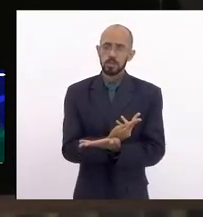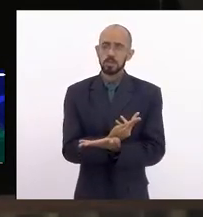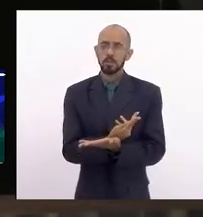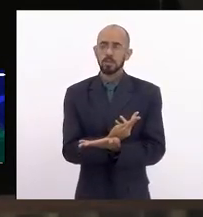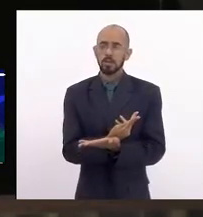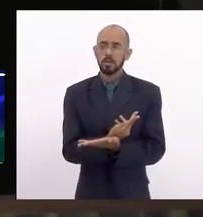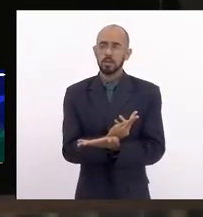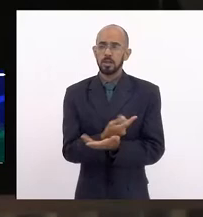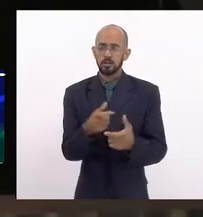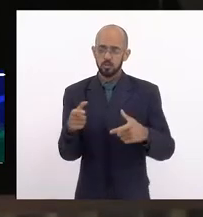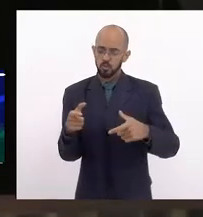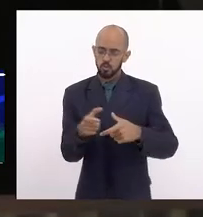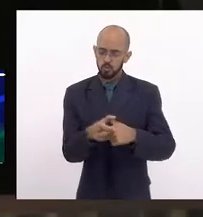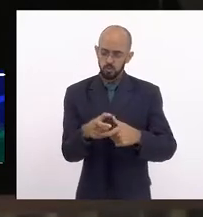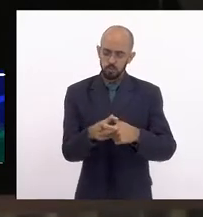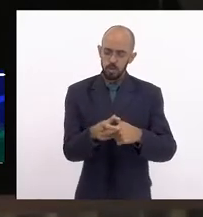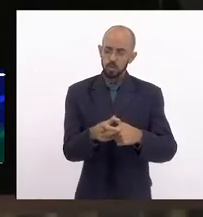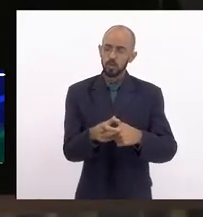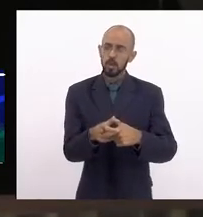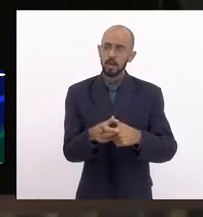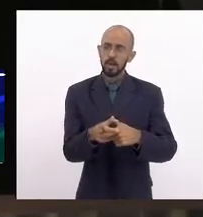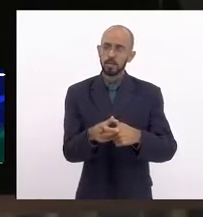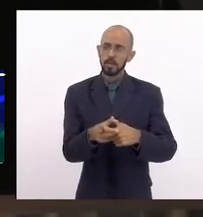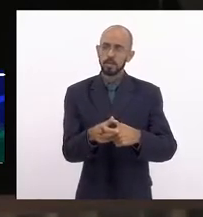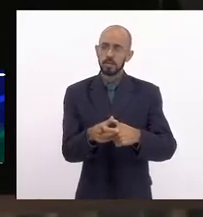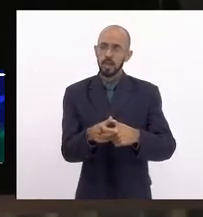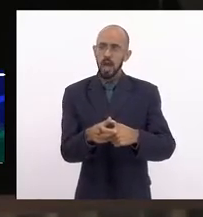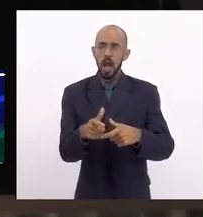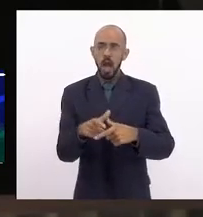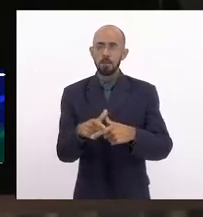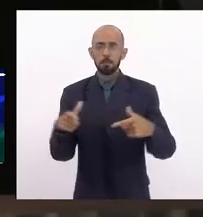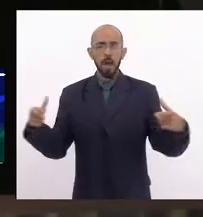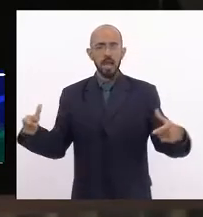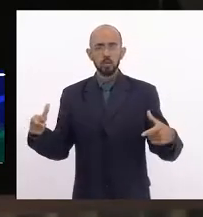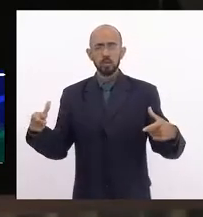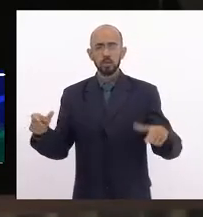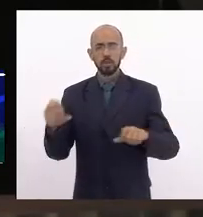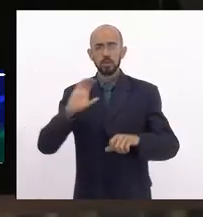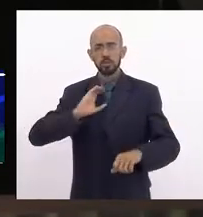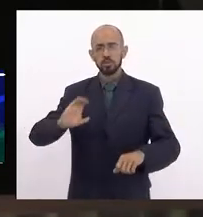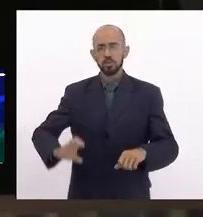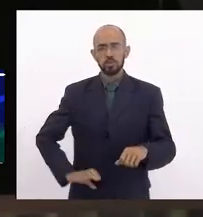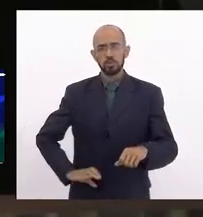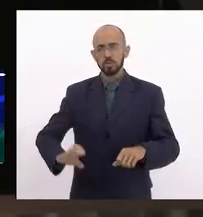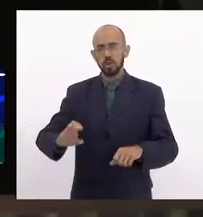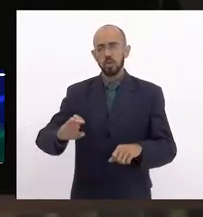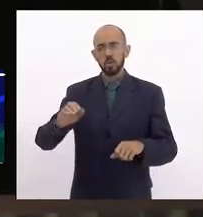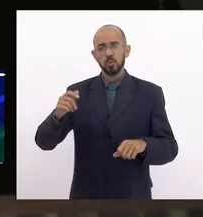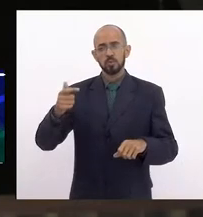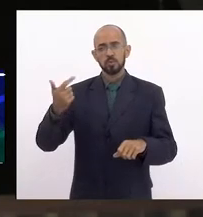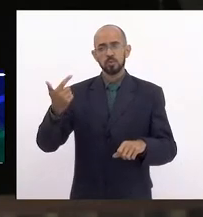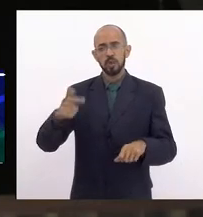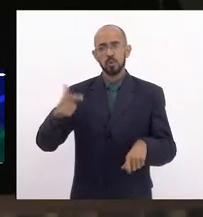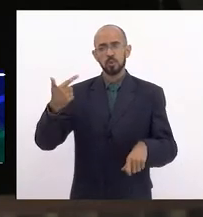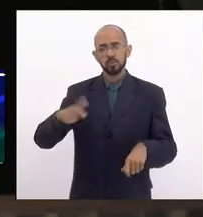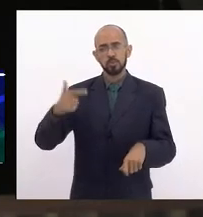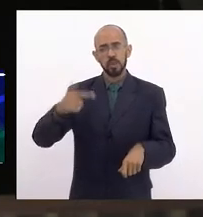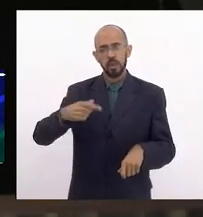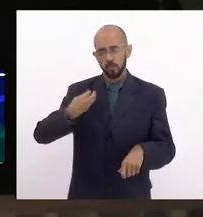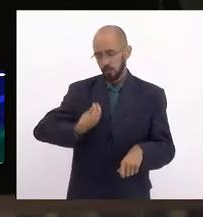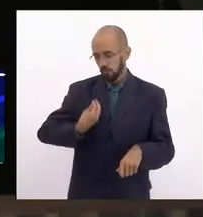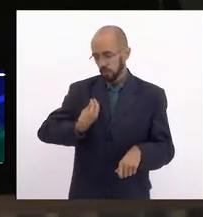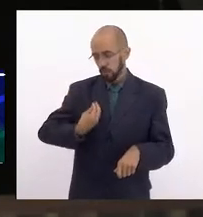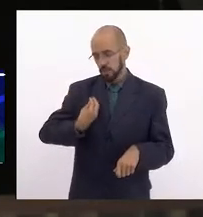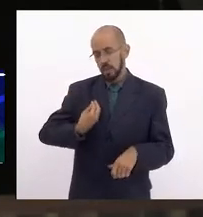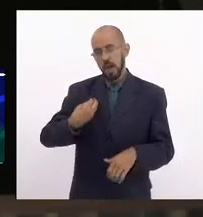forma minoritária a maioria esmagadora dos cristãos não vivenciam